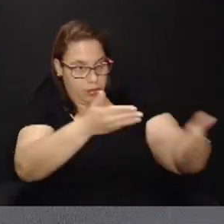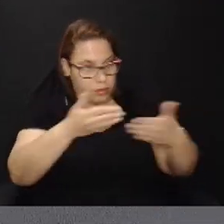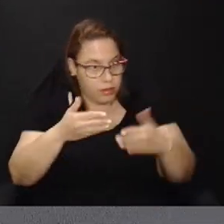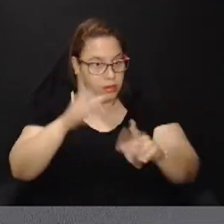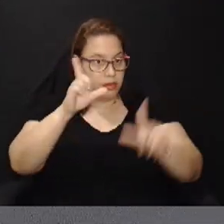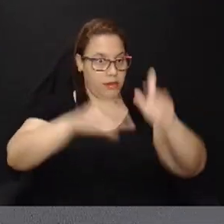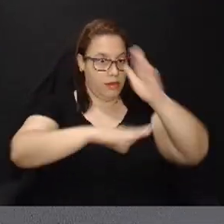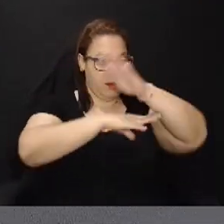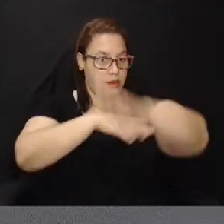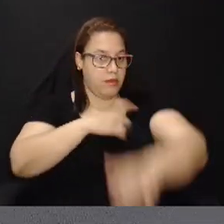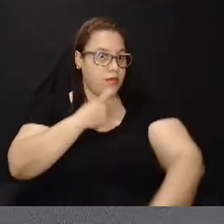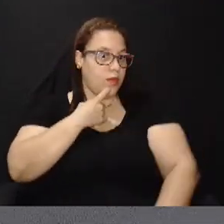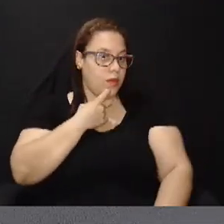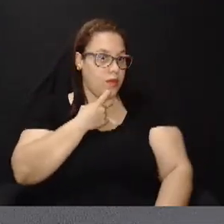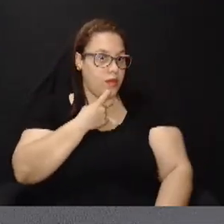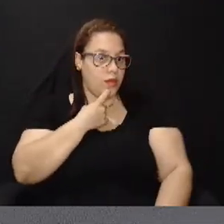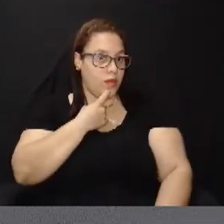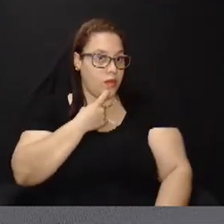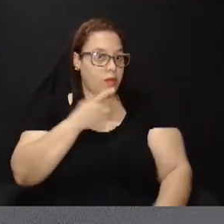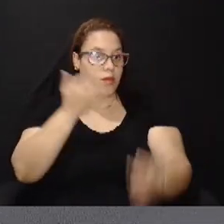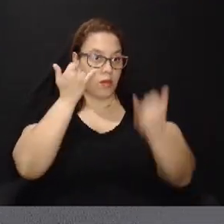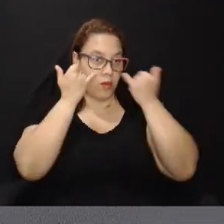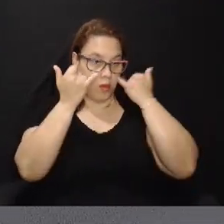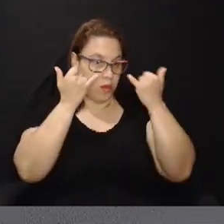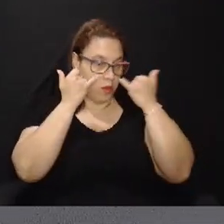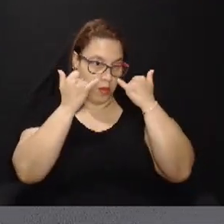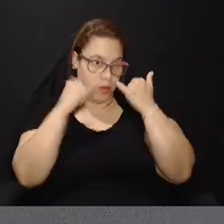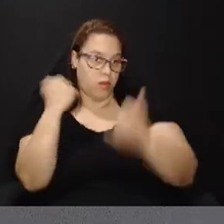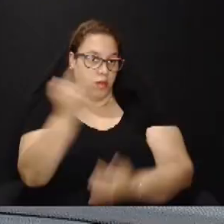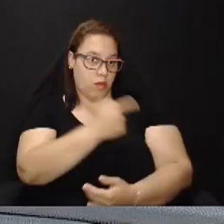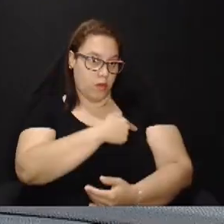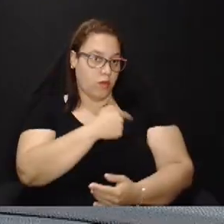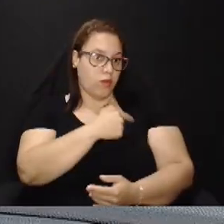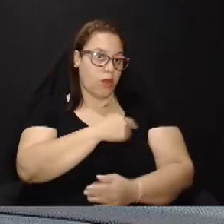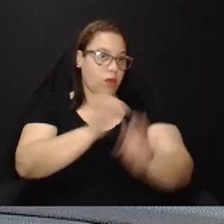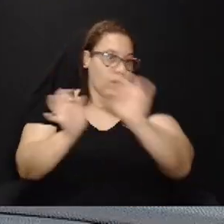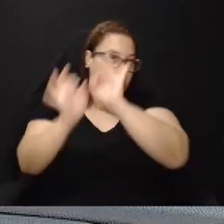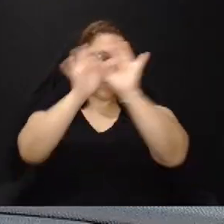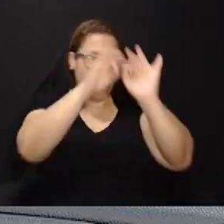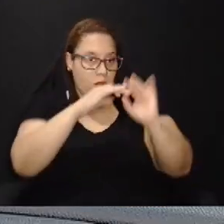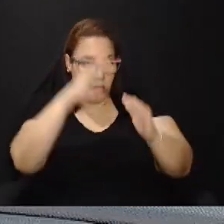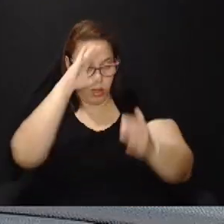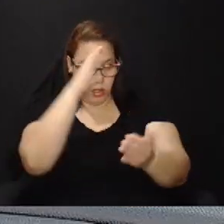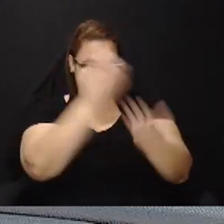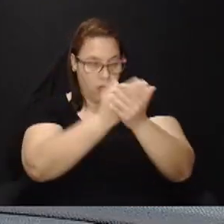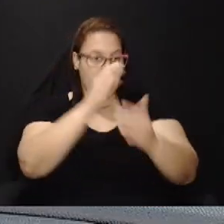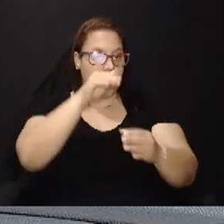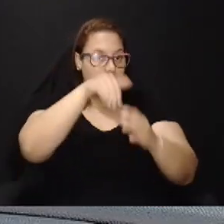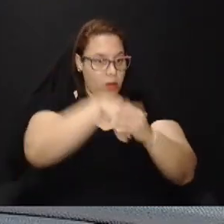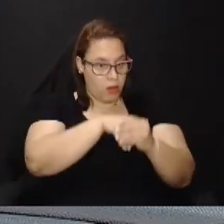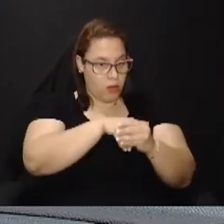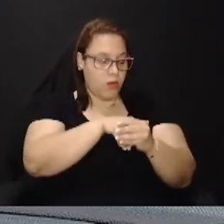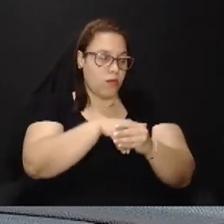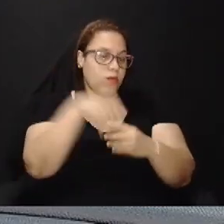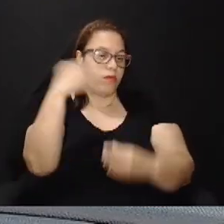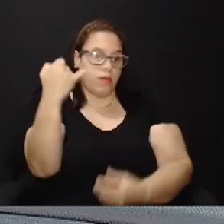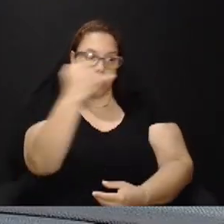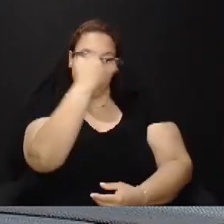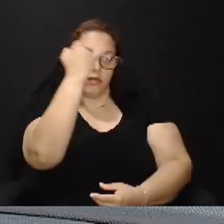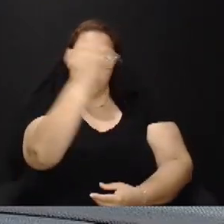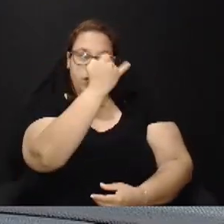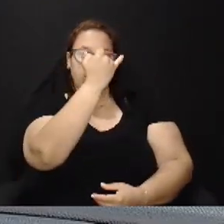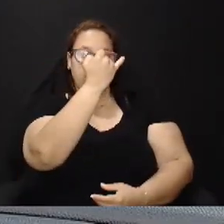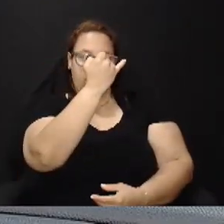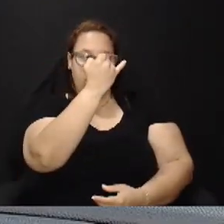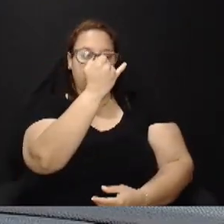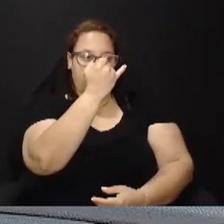para passar as informações para o nosso eleitorado, para aqueles que confiaram o voto, que é algo tão importante para